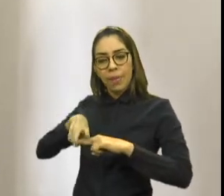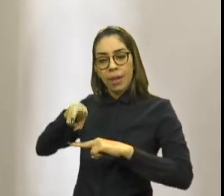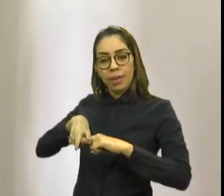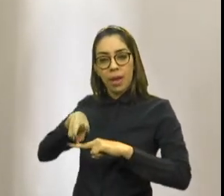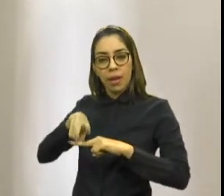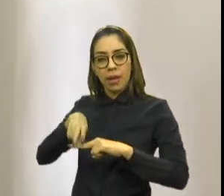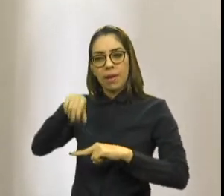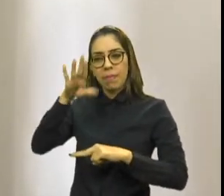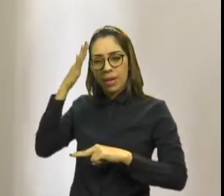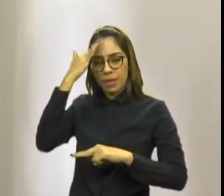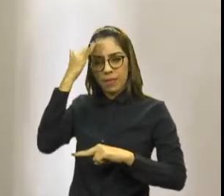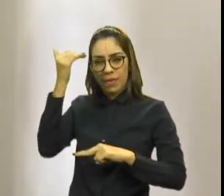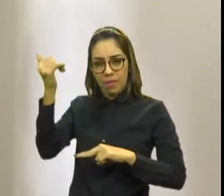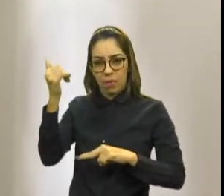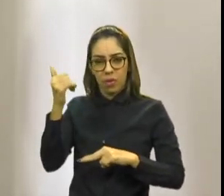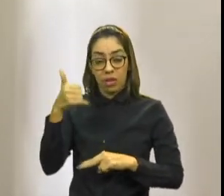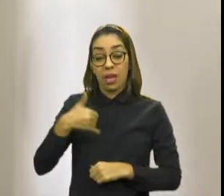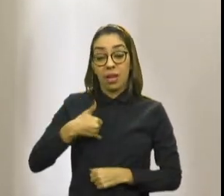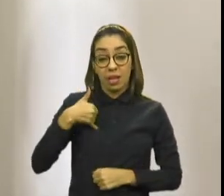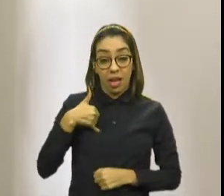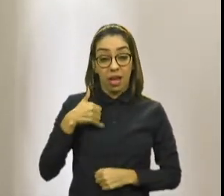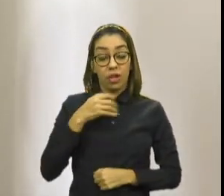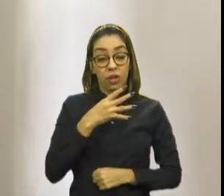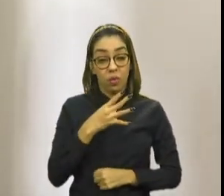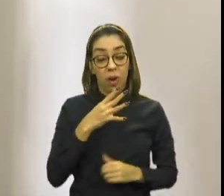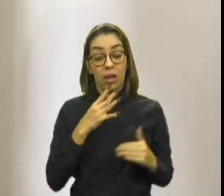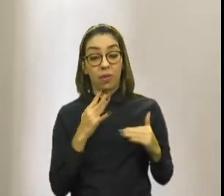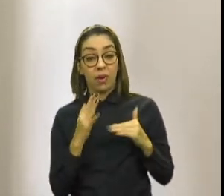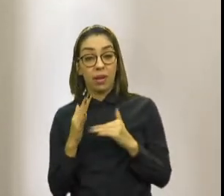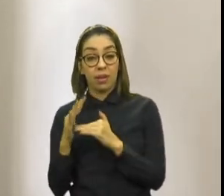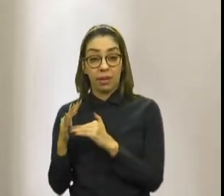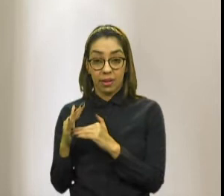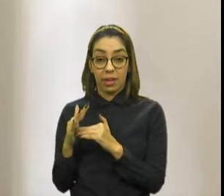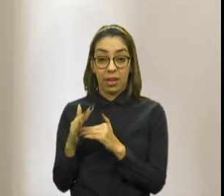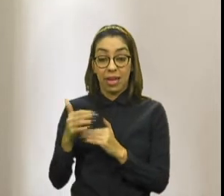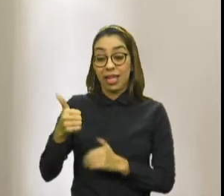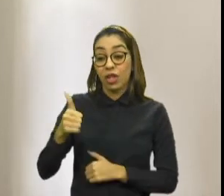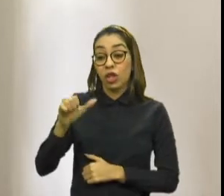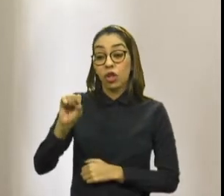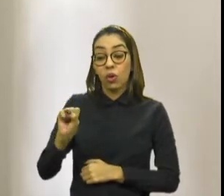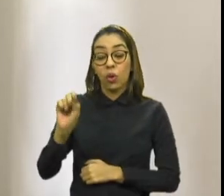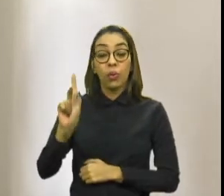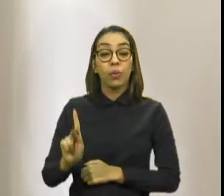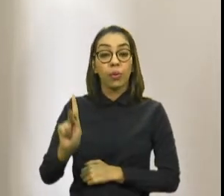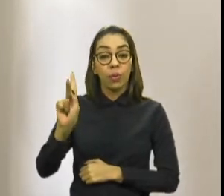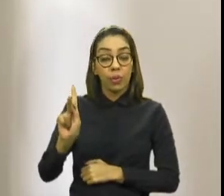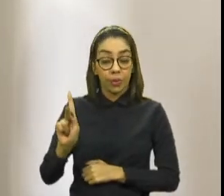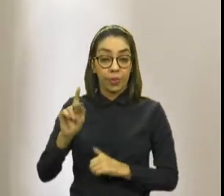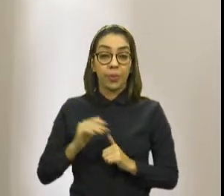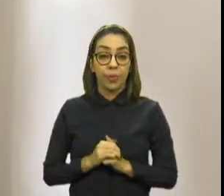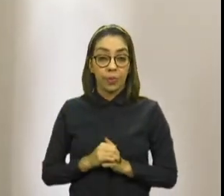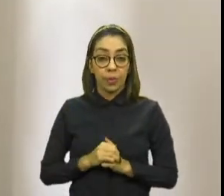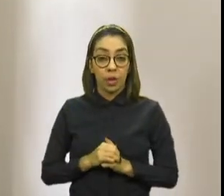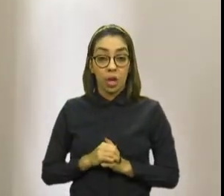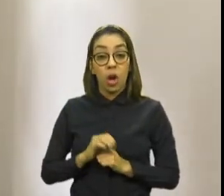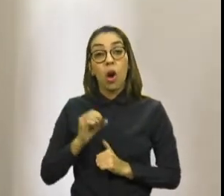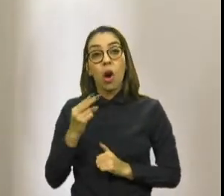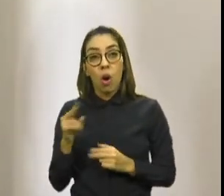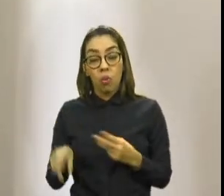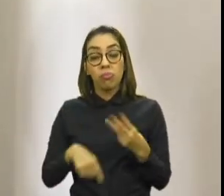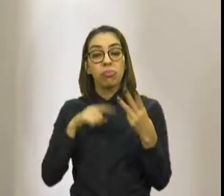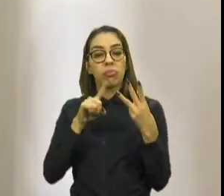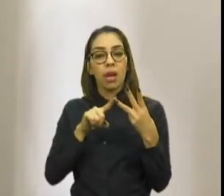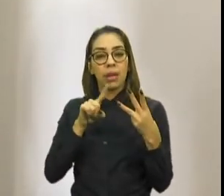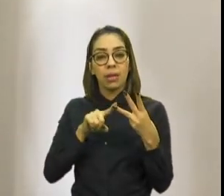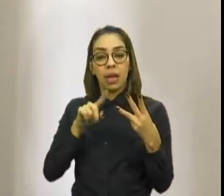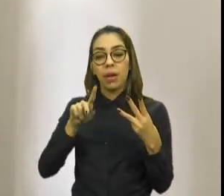1 a 4 anos de idade, ou até que essa criança atinja o peso de 18 quilos. E o assento de elevação, ou booster, que é